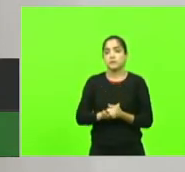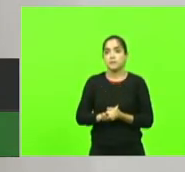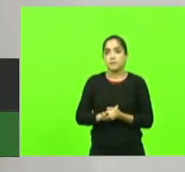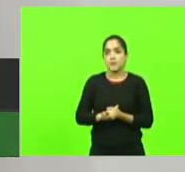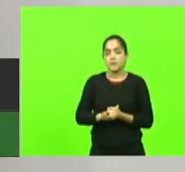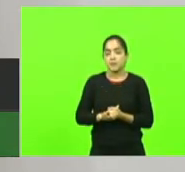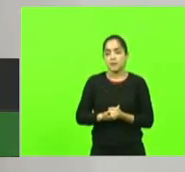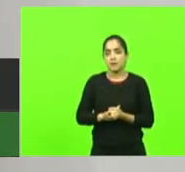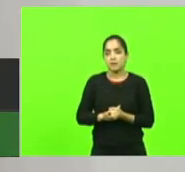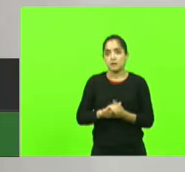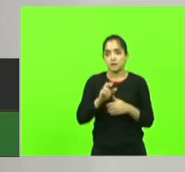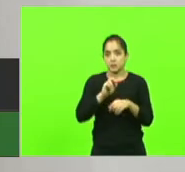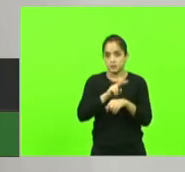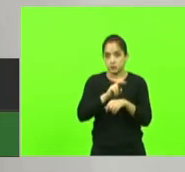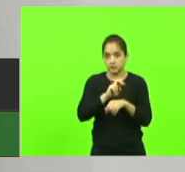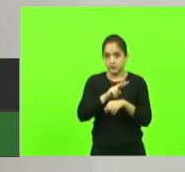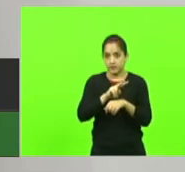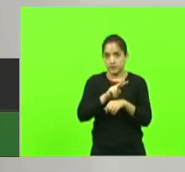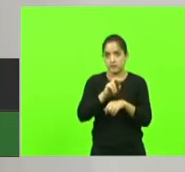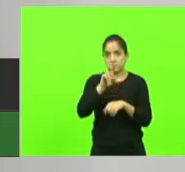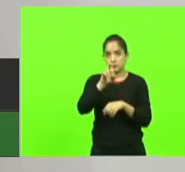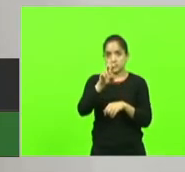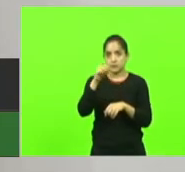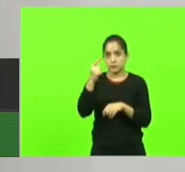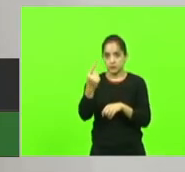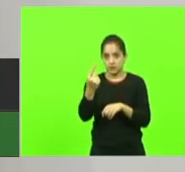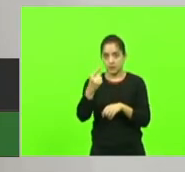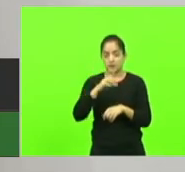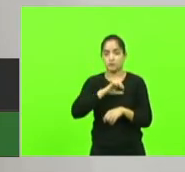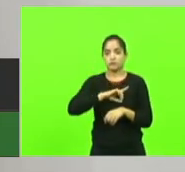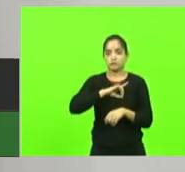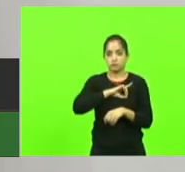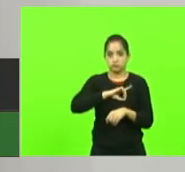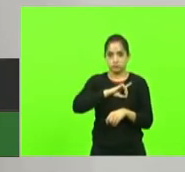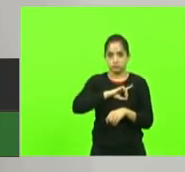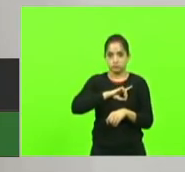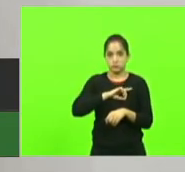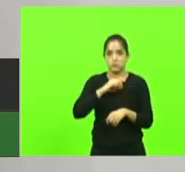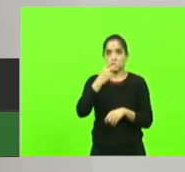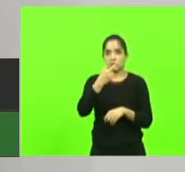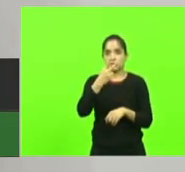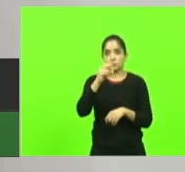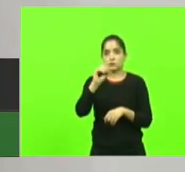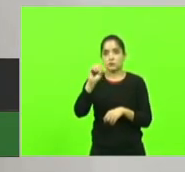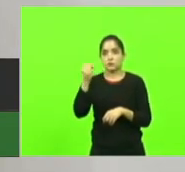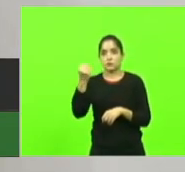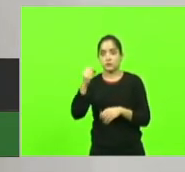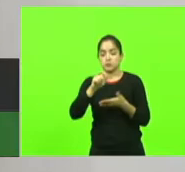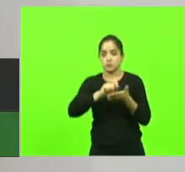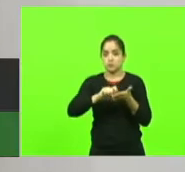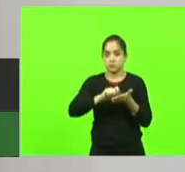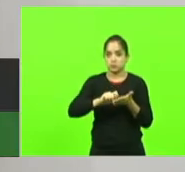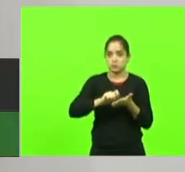São de vagas em aberto, 51 para delegados, 208 para escrivães,